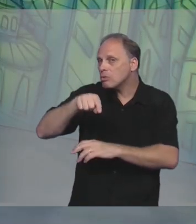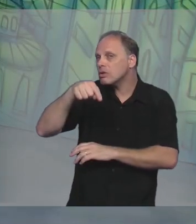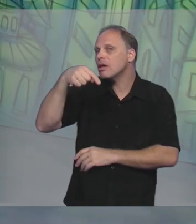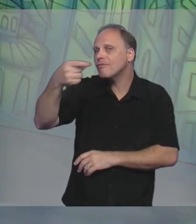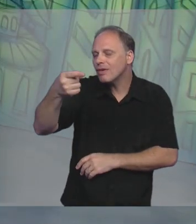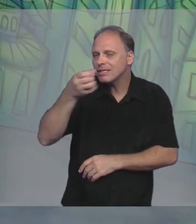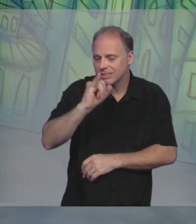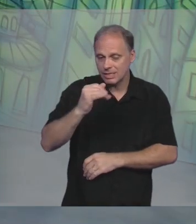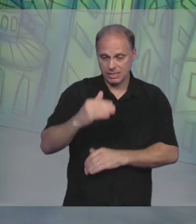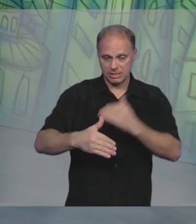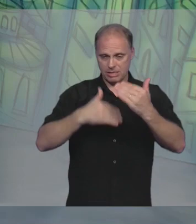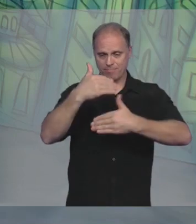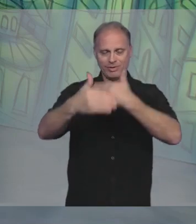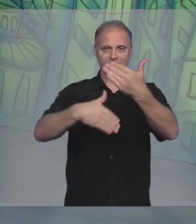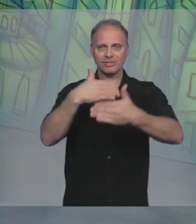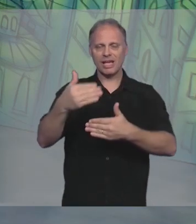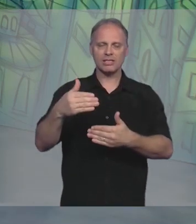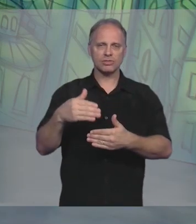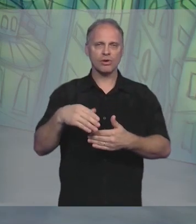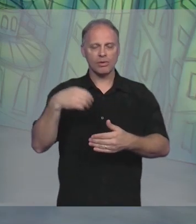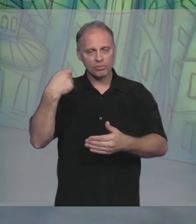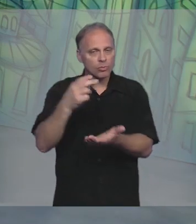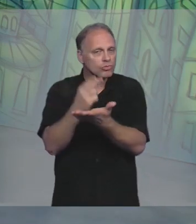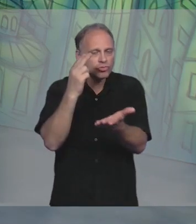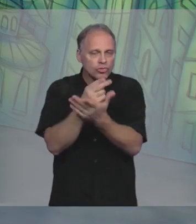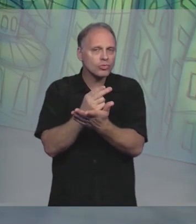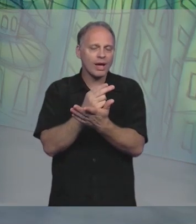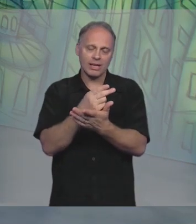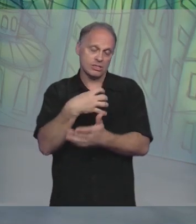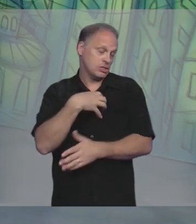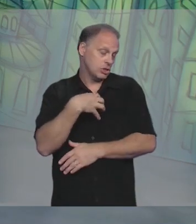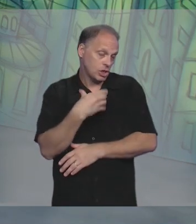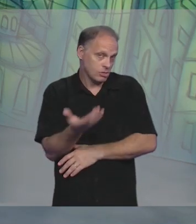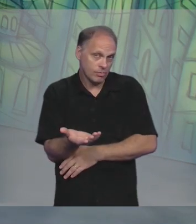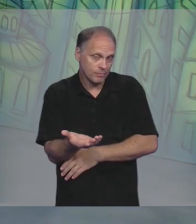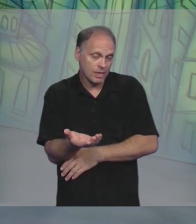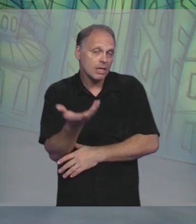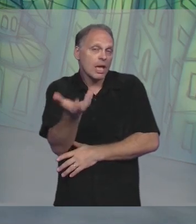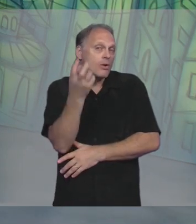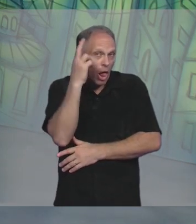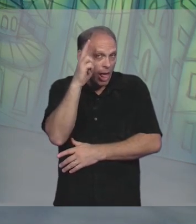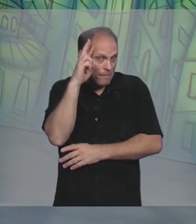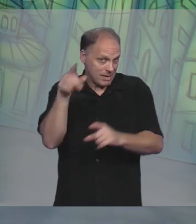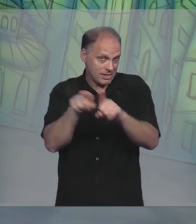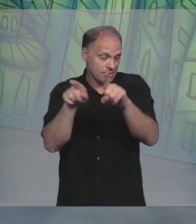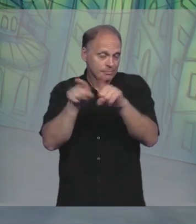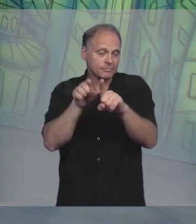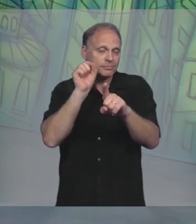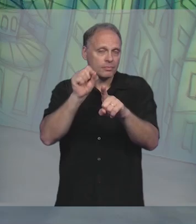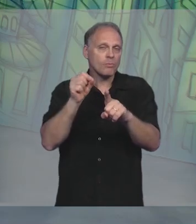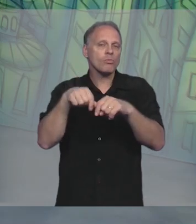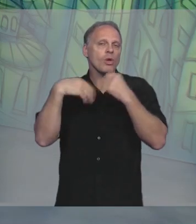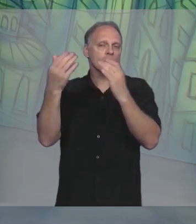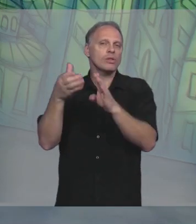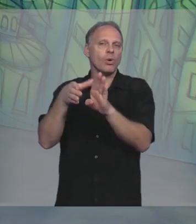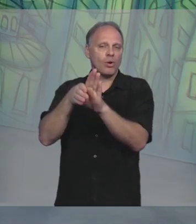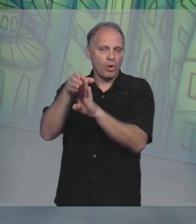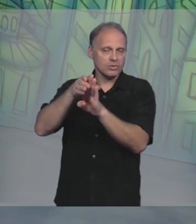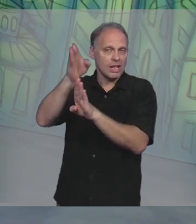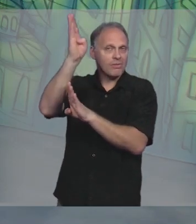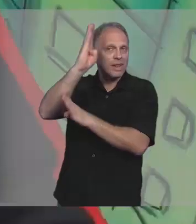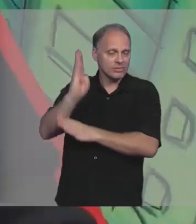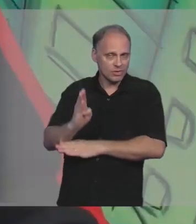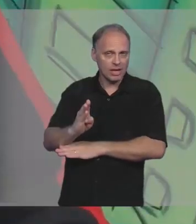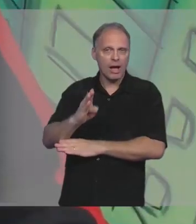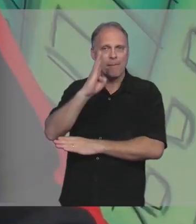se esse processo de aceleração for mantido nesse ritmo. Queria lembrar também de que quando o Conselho Nacional aprovou a